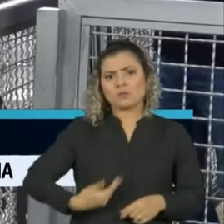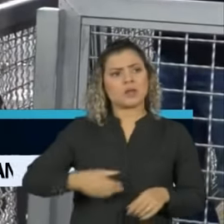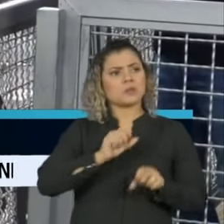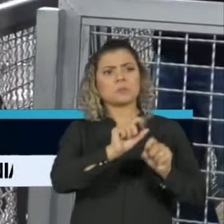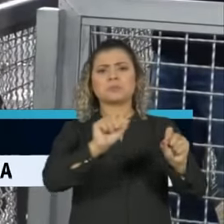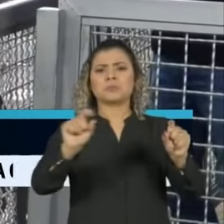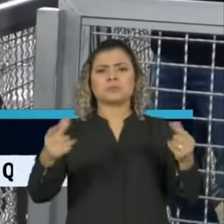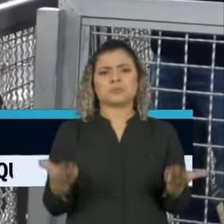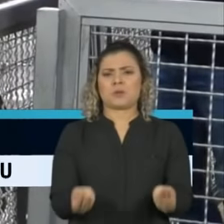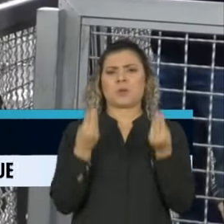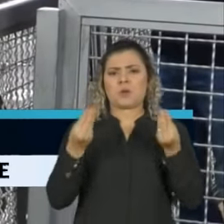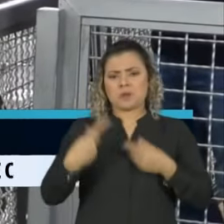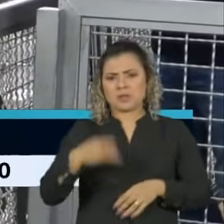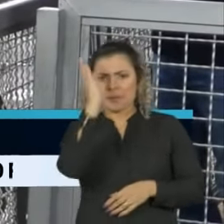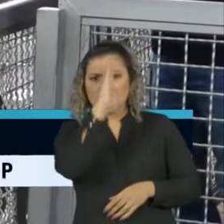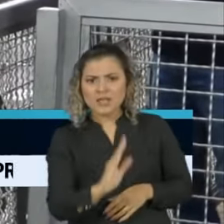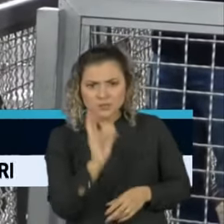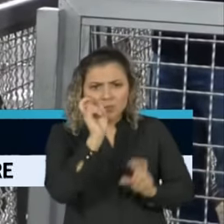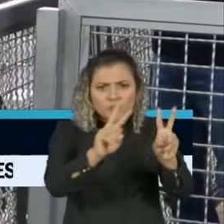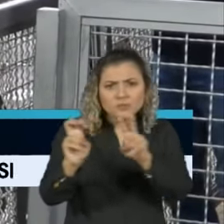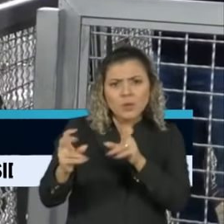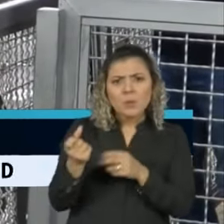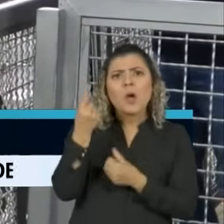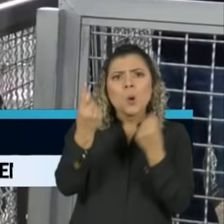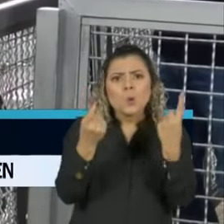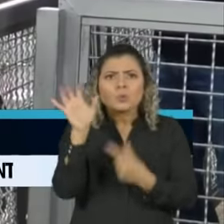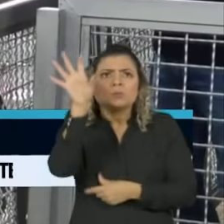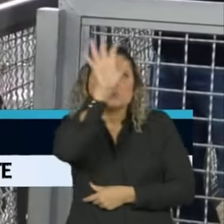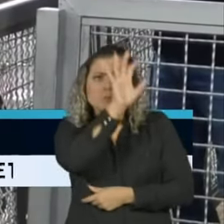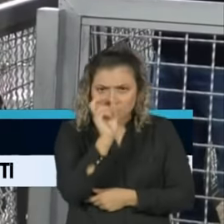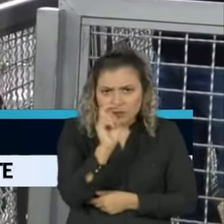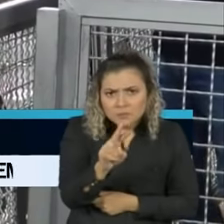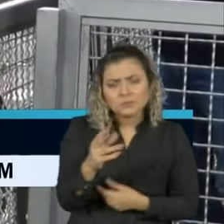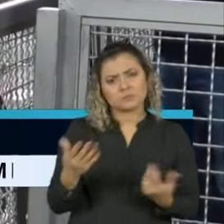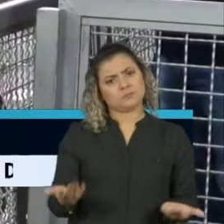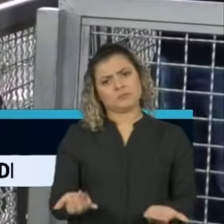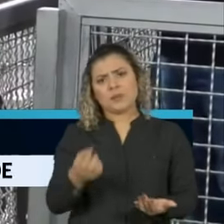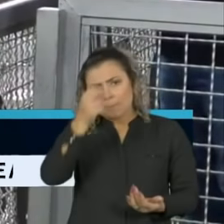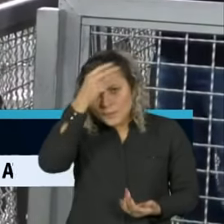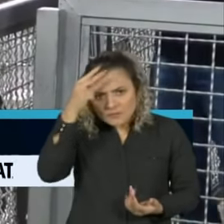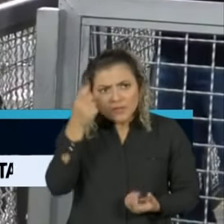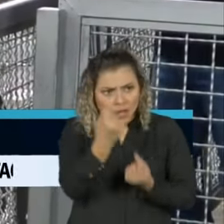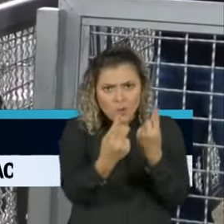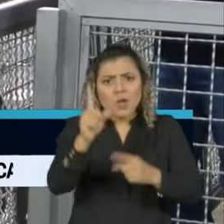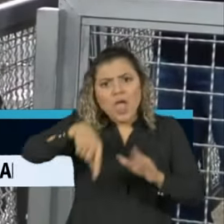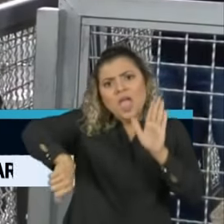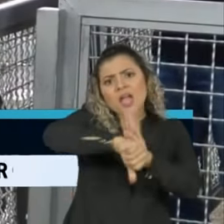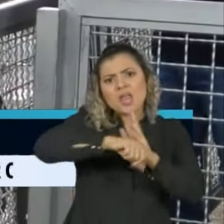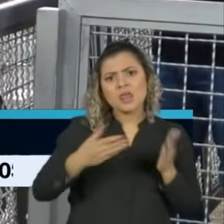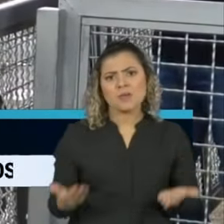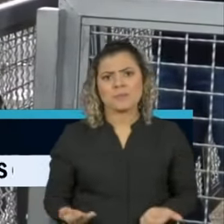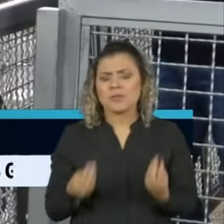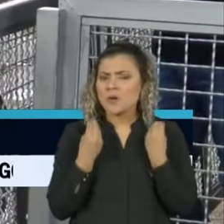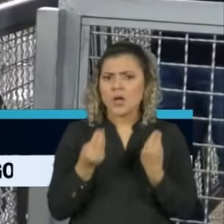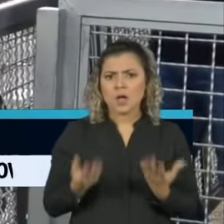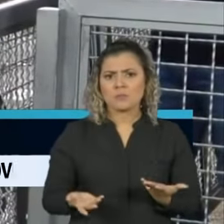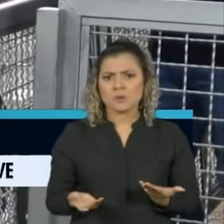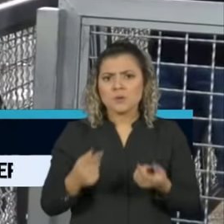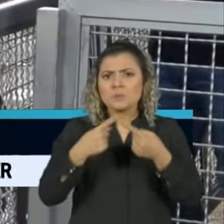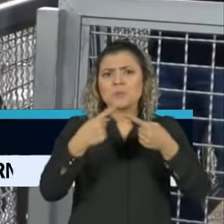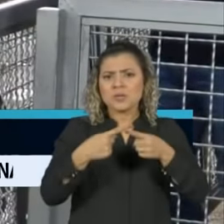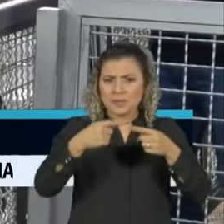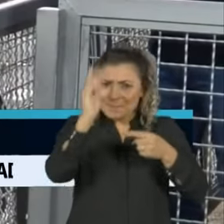estão fazendo no Brasil alguns poucos governadores e alguns poucos prefeitos é um crime. Eles estão